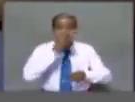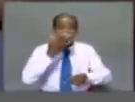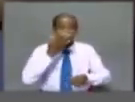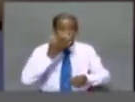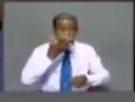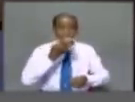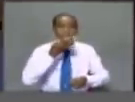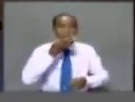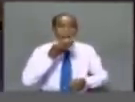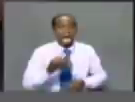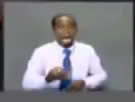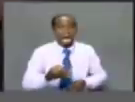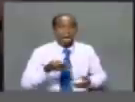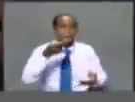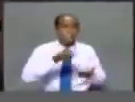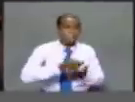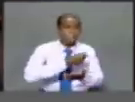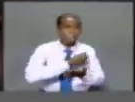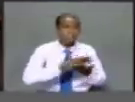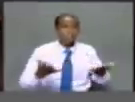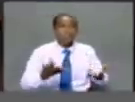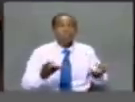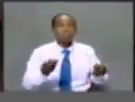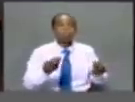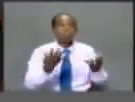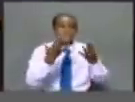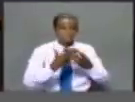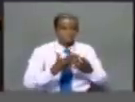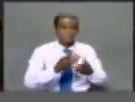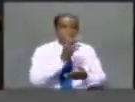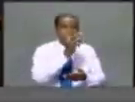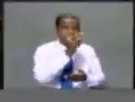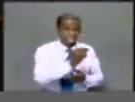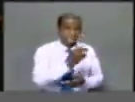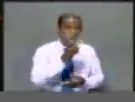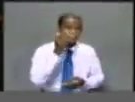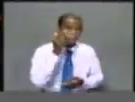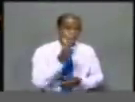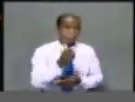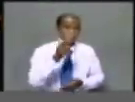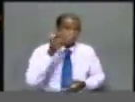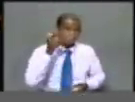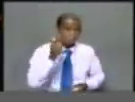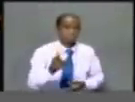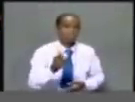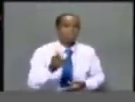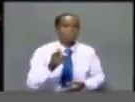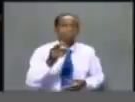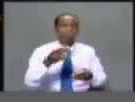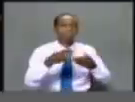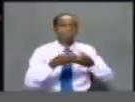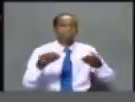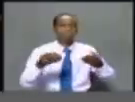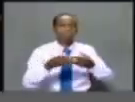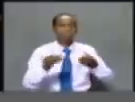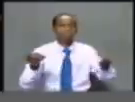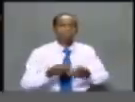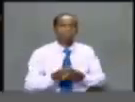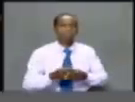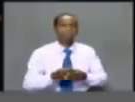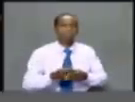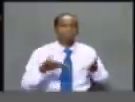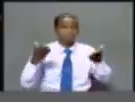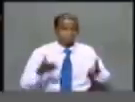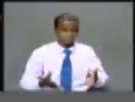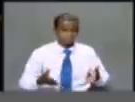projeto orçado em mais de 3 mil milhões de dólares. Mas hoje, passados 15 anos,